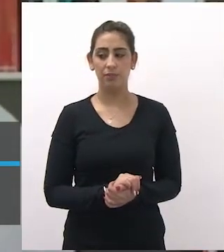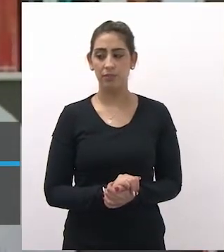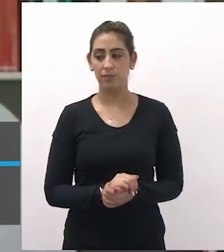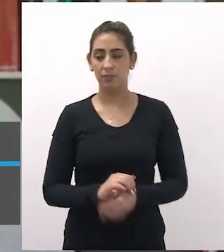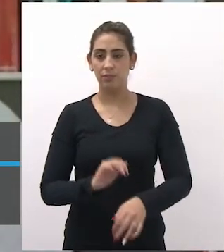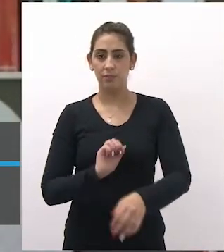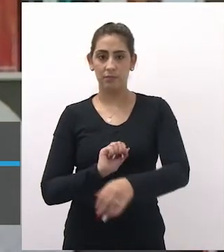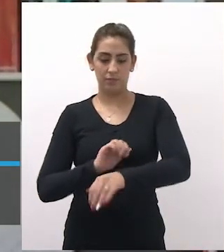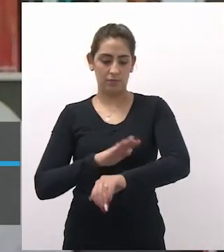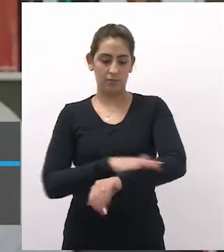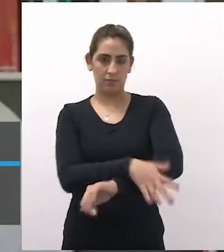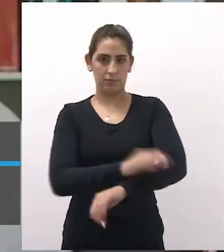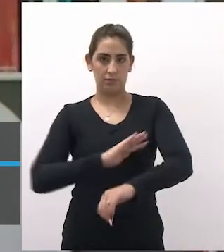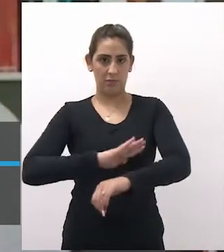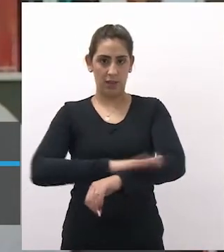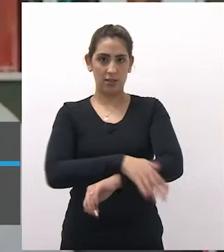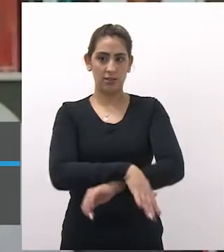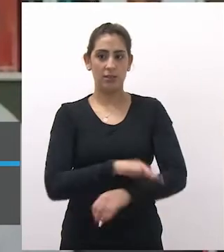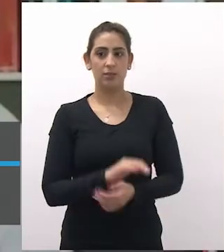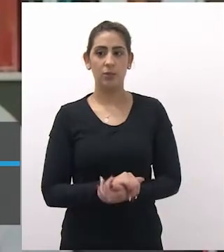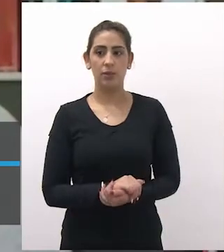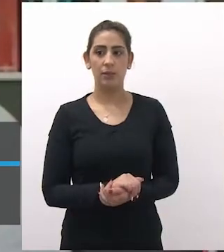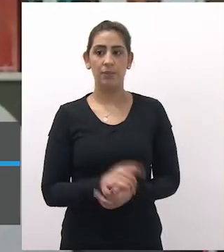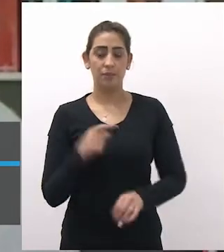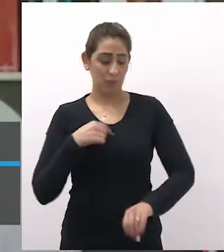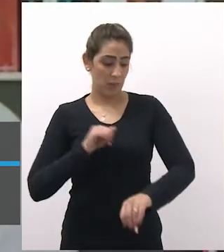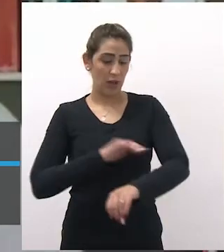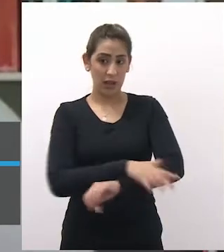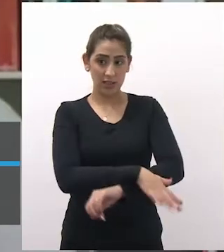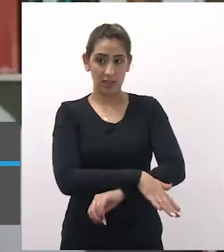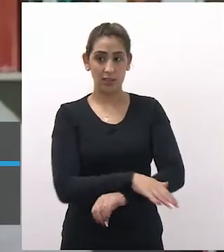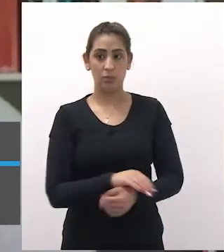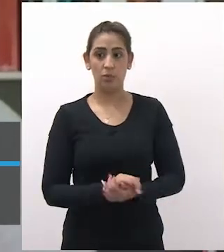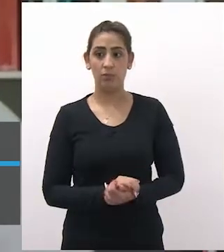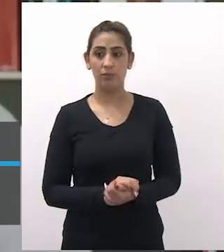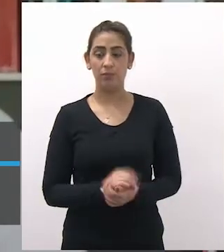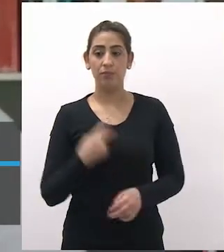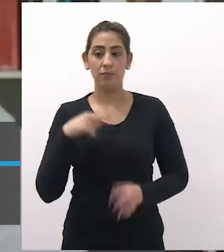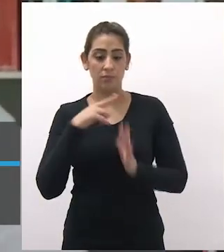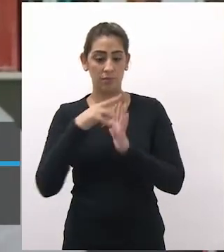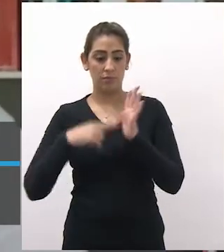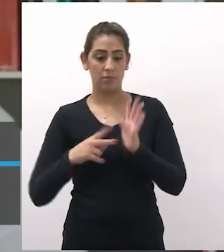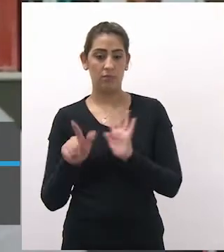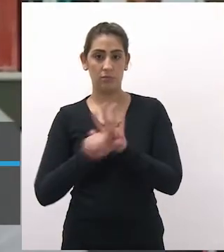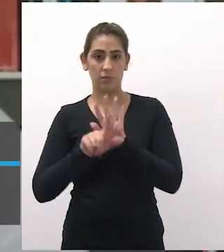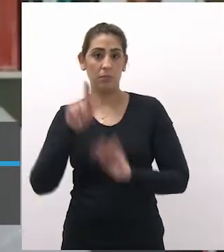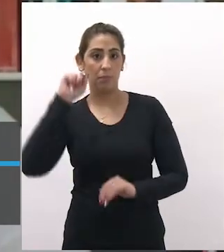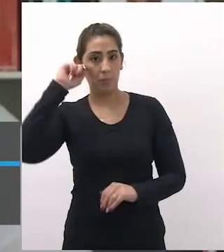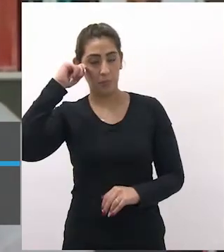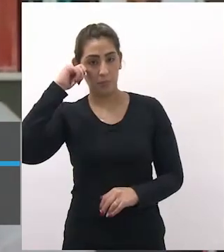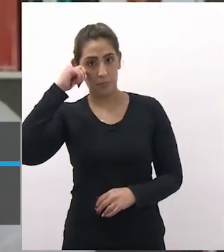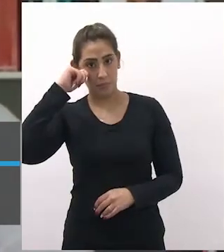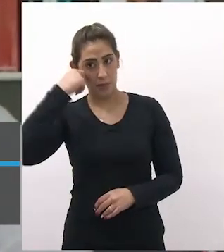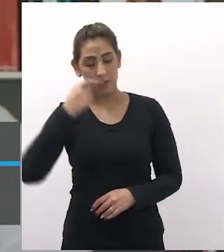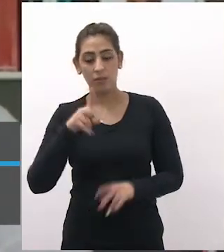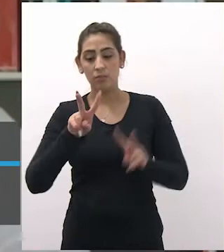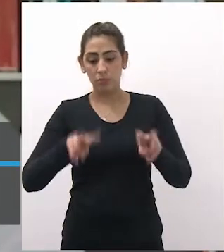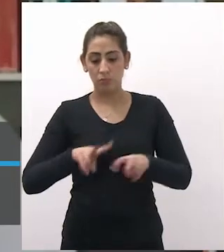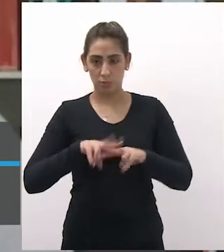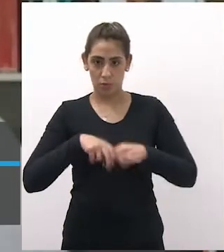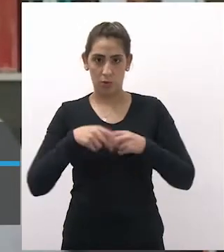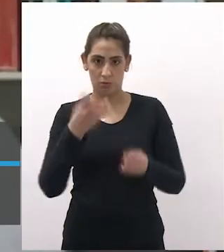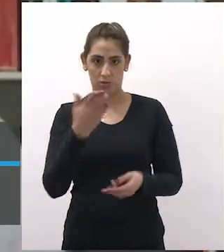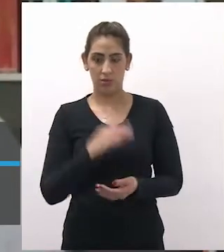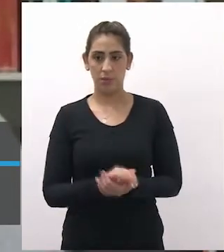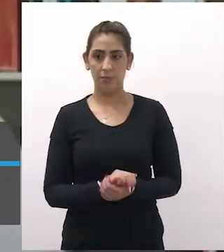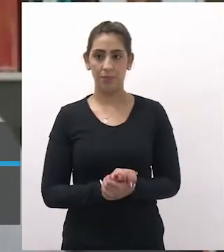a gente erradica o racismo dia após dia. Então, o Lendo Mulheres Pretas partiu dessa inquietação, tá? E eu